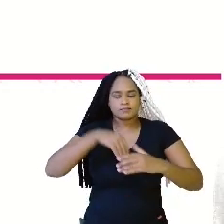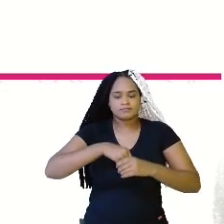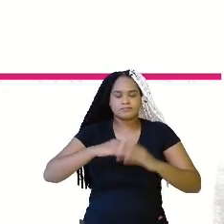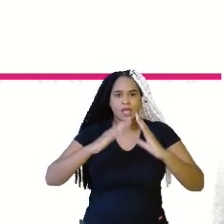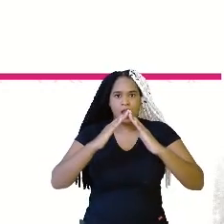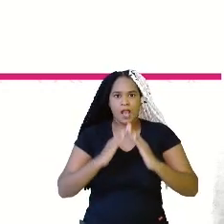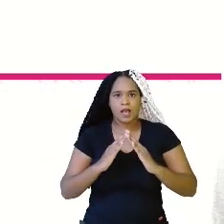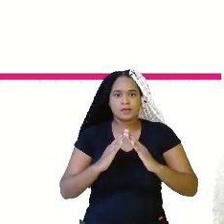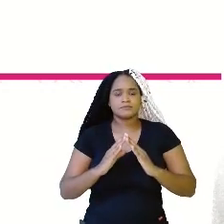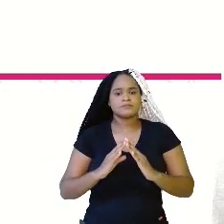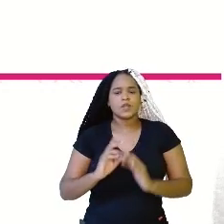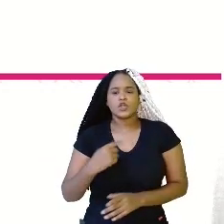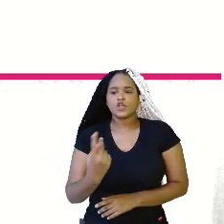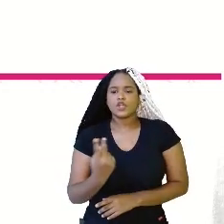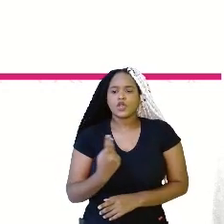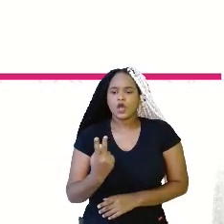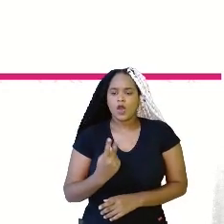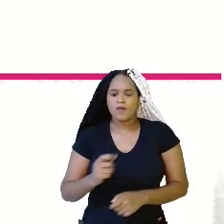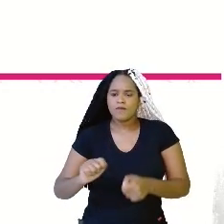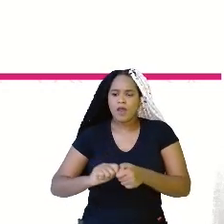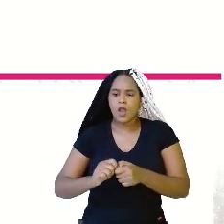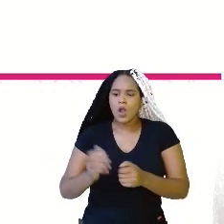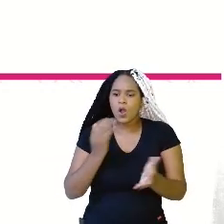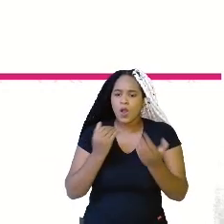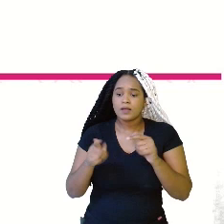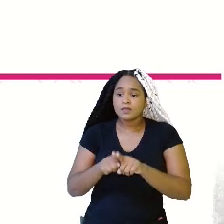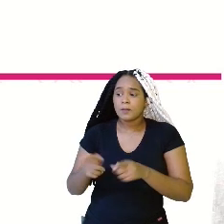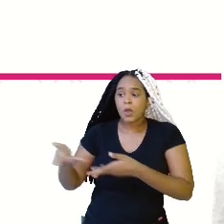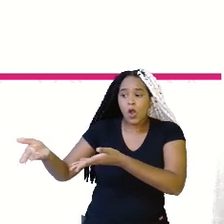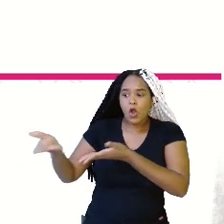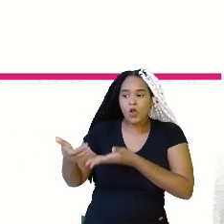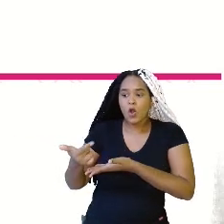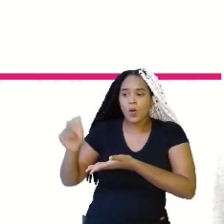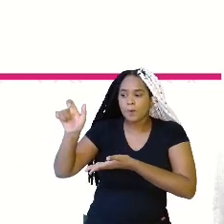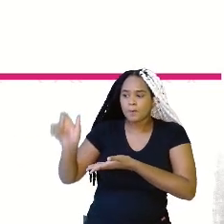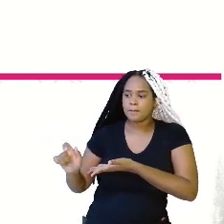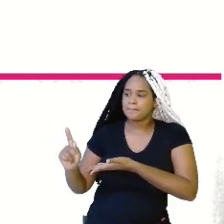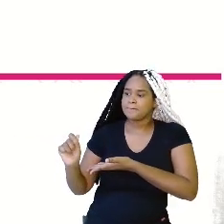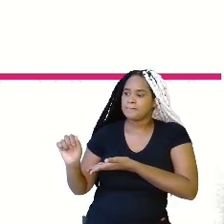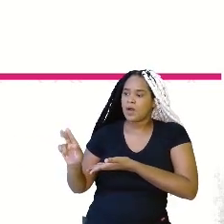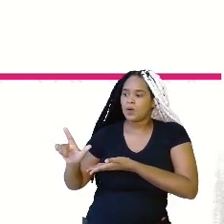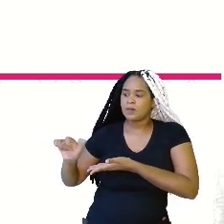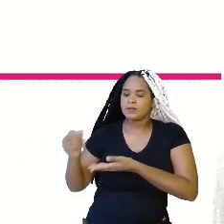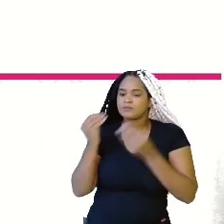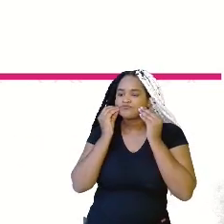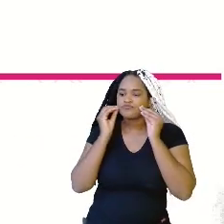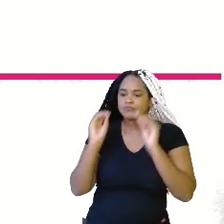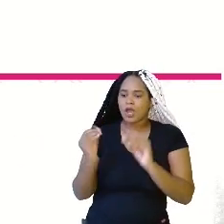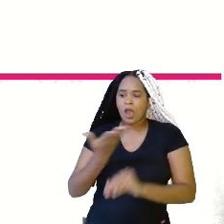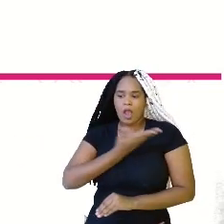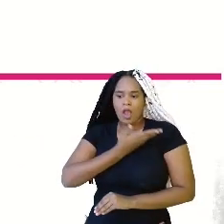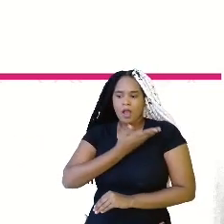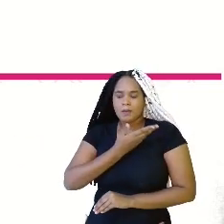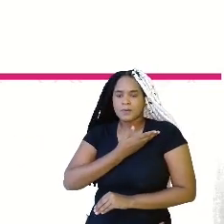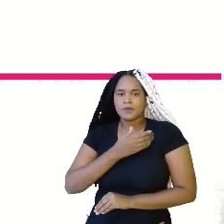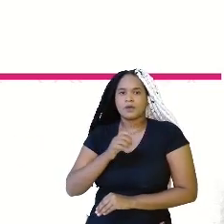comidinha. Convide a Paulinha também. Um beijinho de sua amiga Thalita.